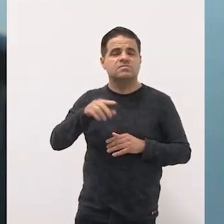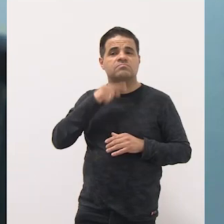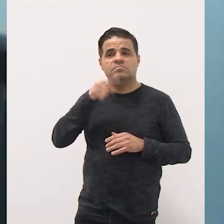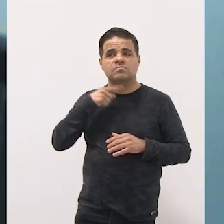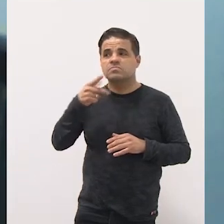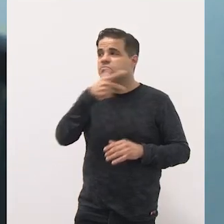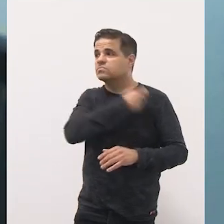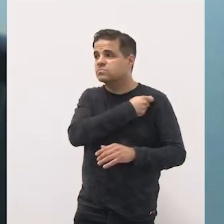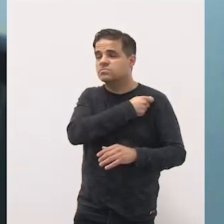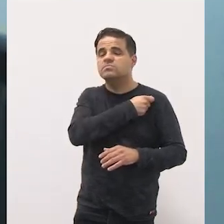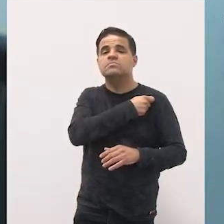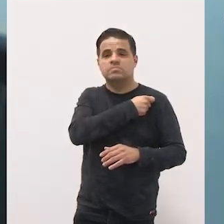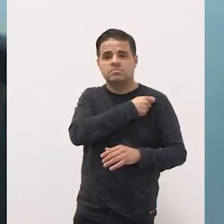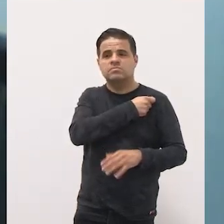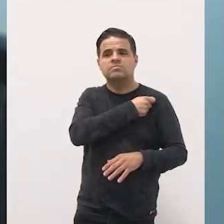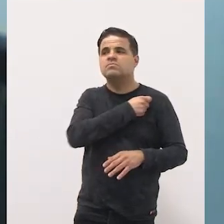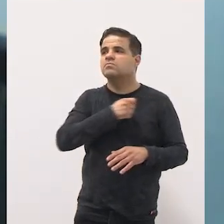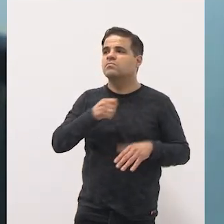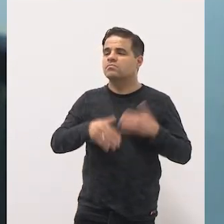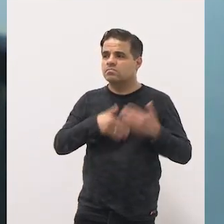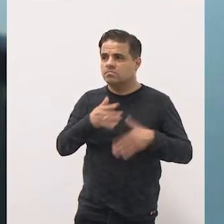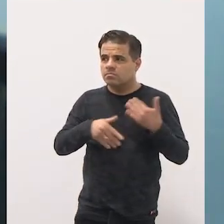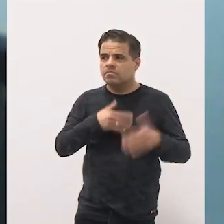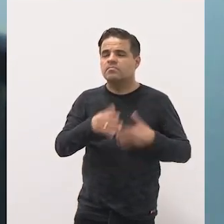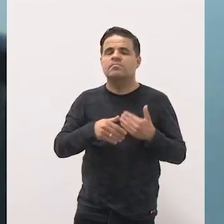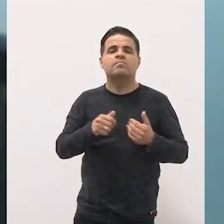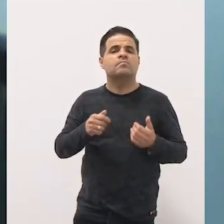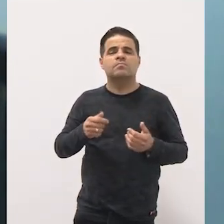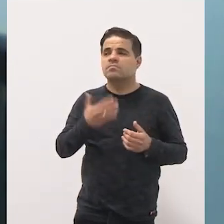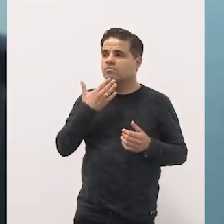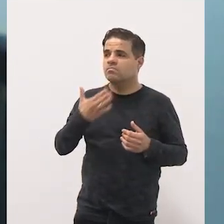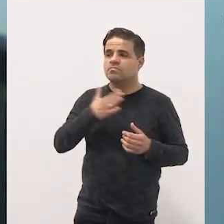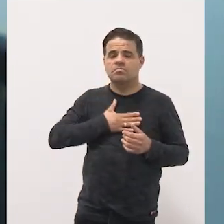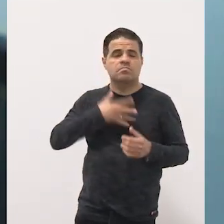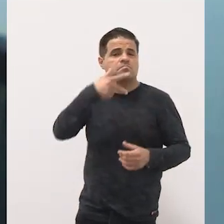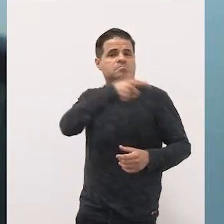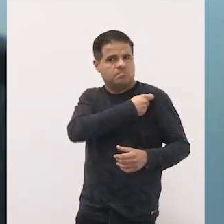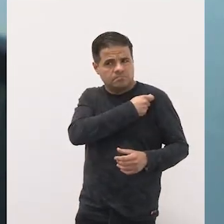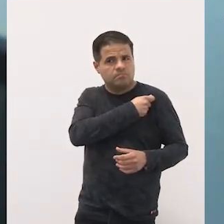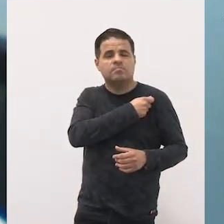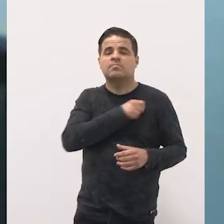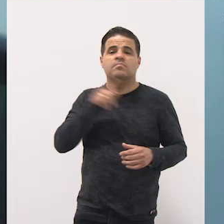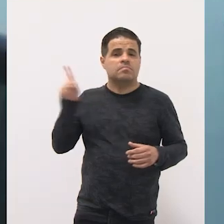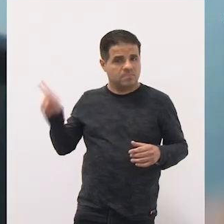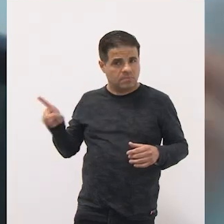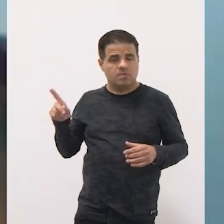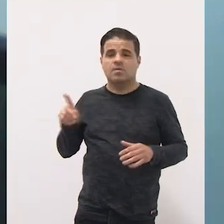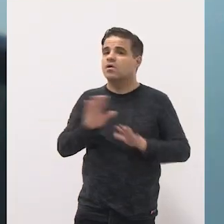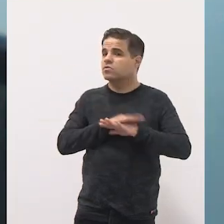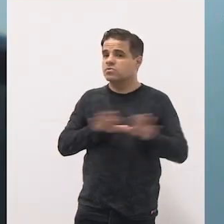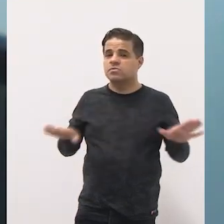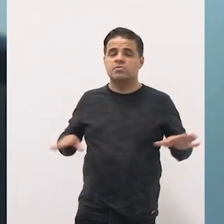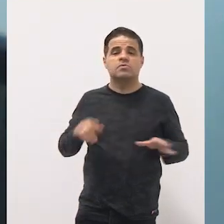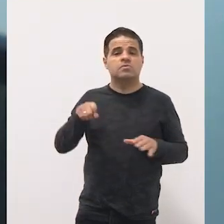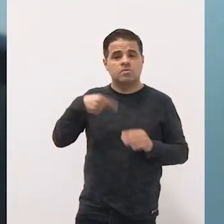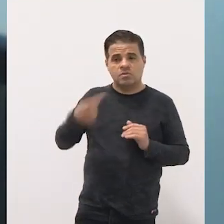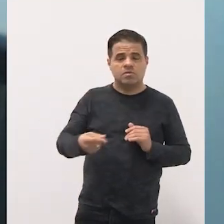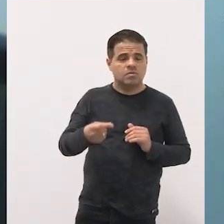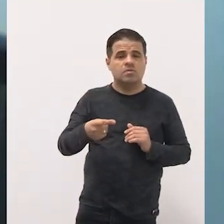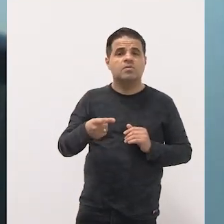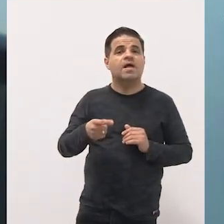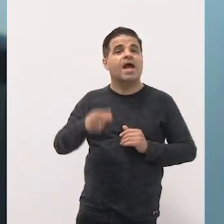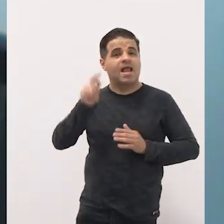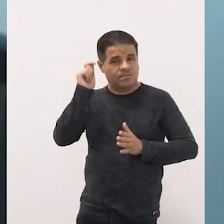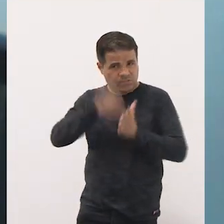vacina. Ela tem paralisia infantil, para mim, não foi vacinada. E ela, só aos 20, ela